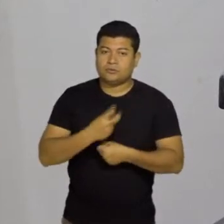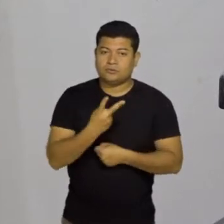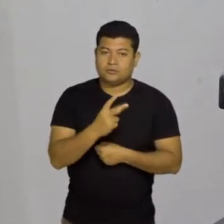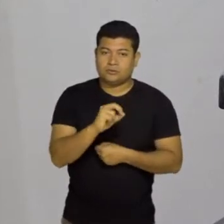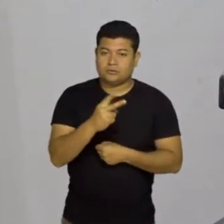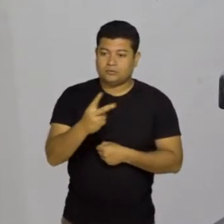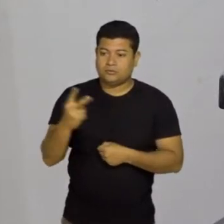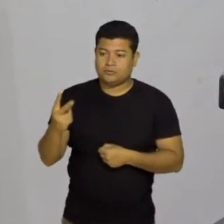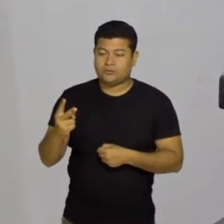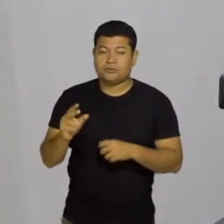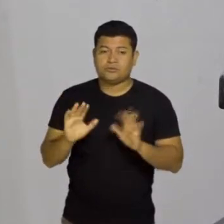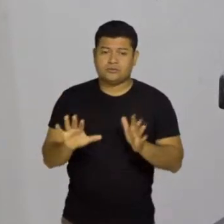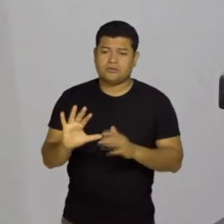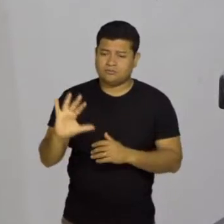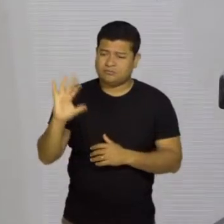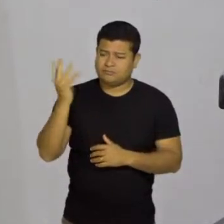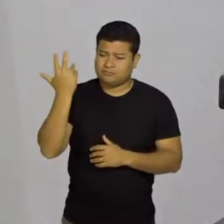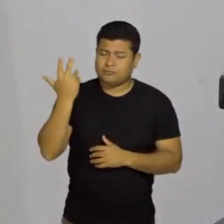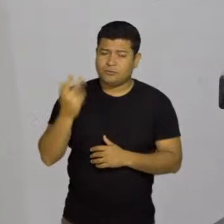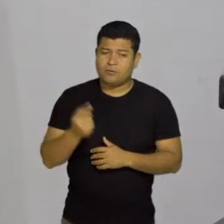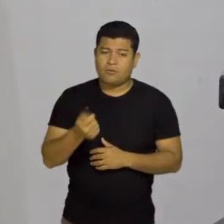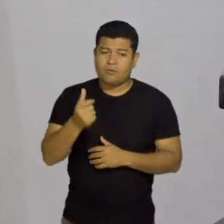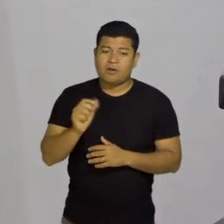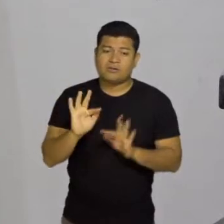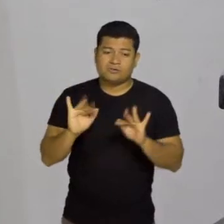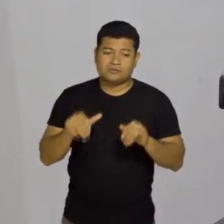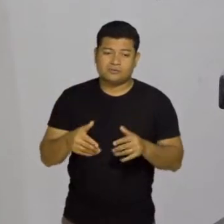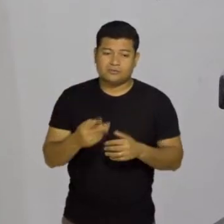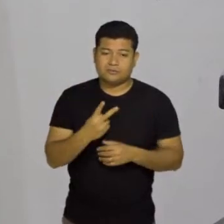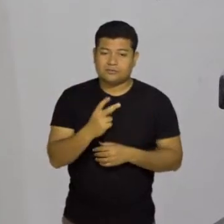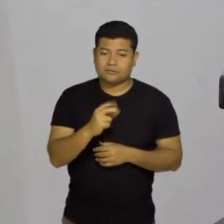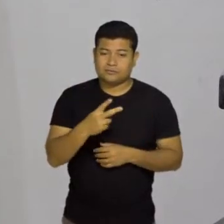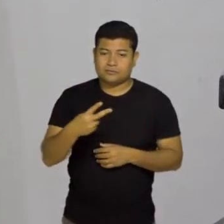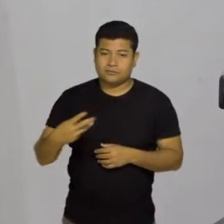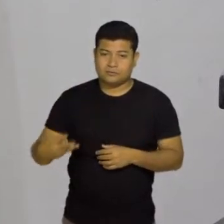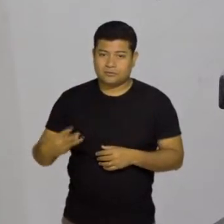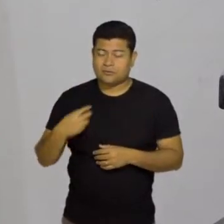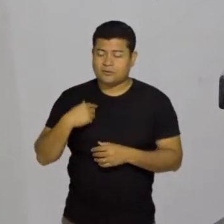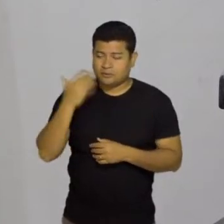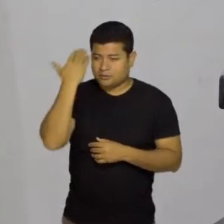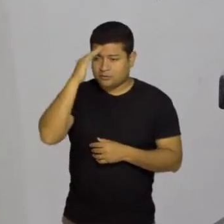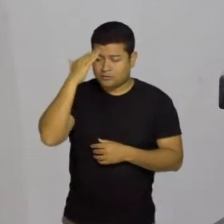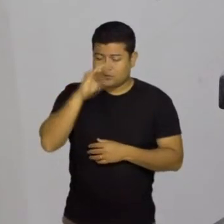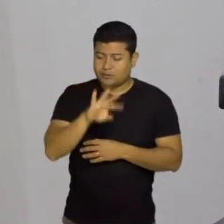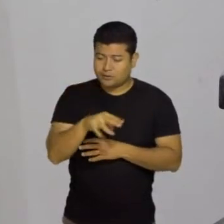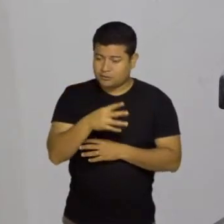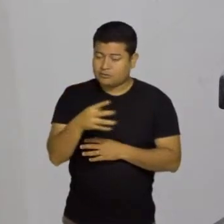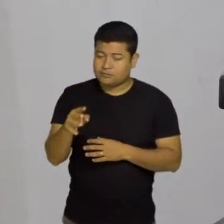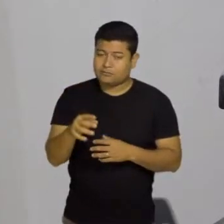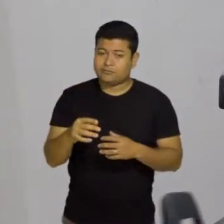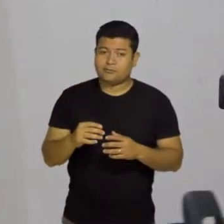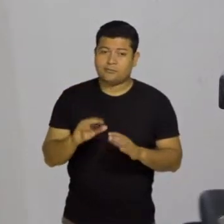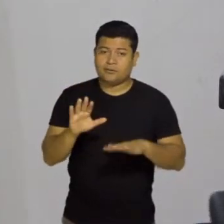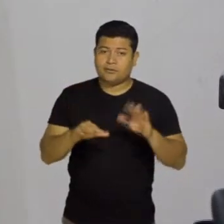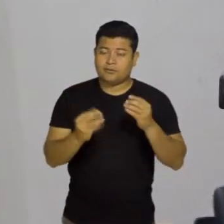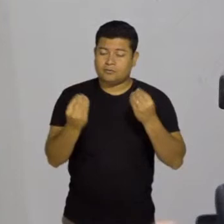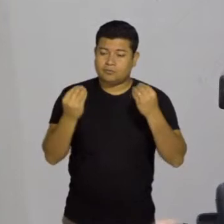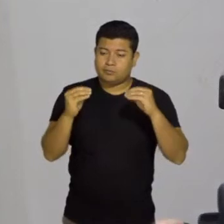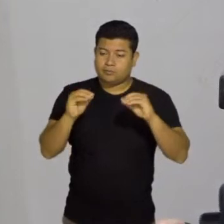já tenha acontecido faz algum tempo, mas a gente entende muito bem essa questão das agendas e os relatórios já chegaram para estes